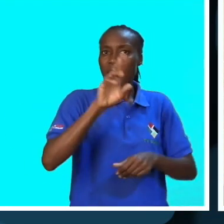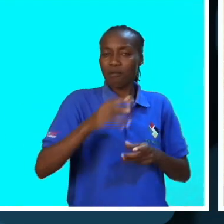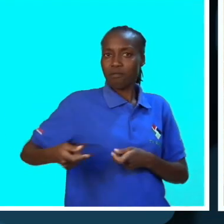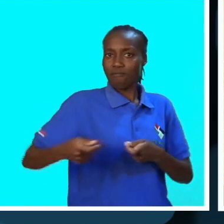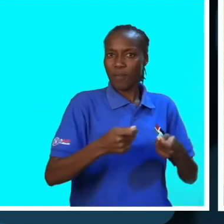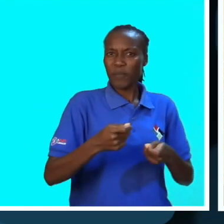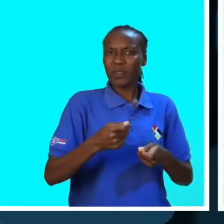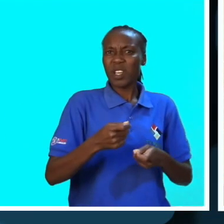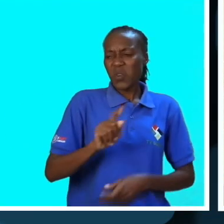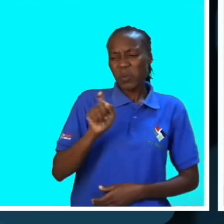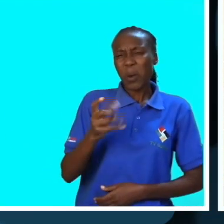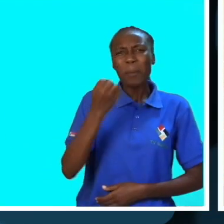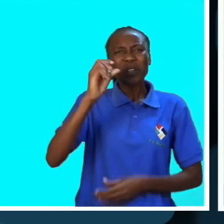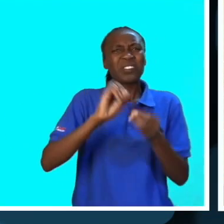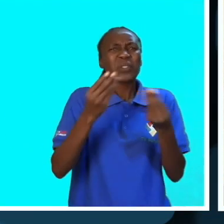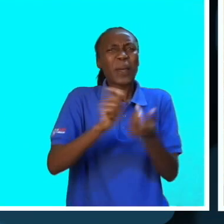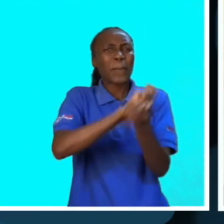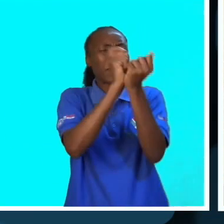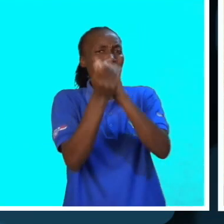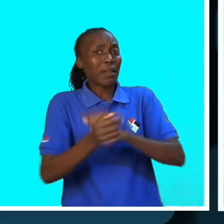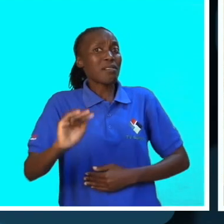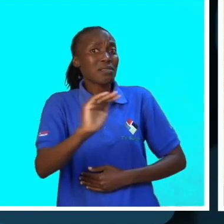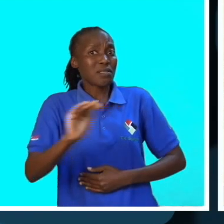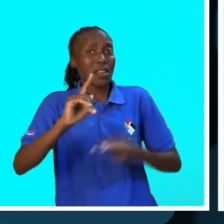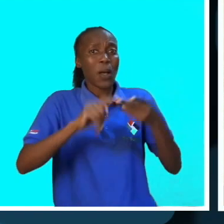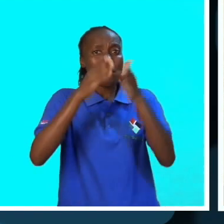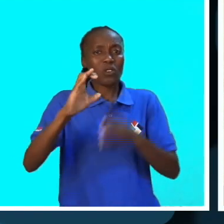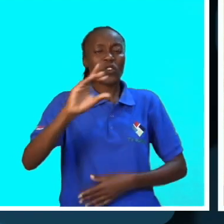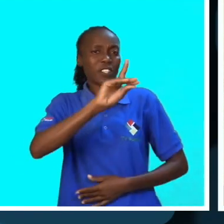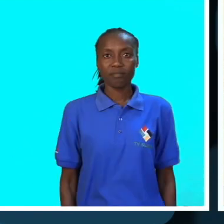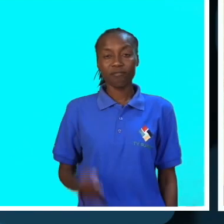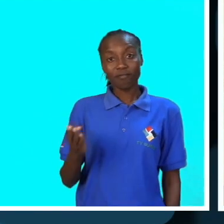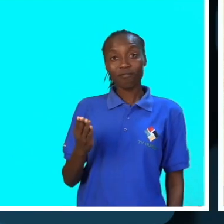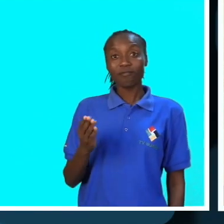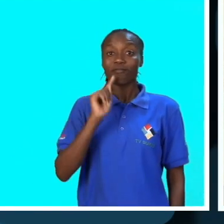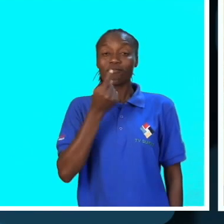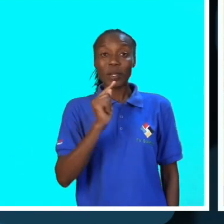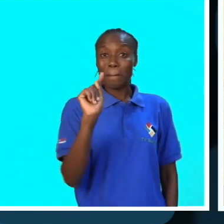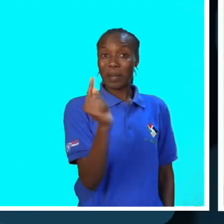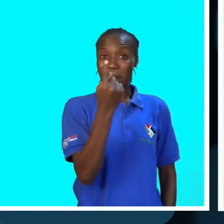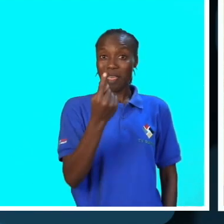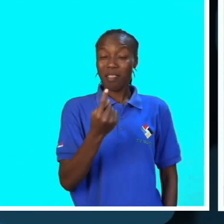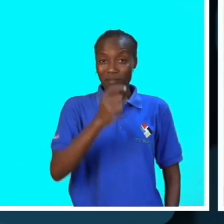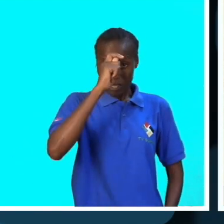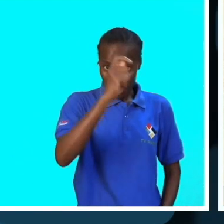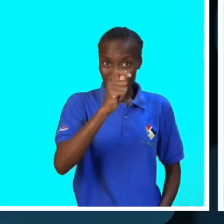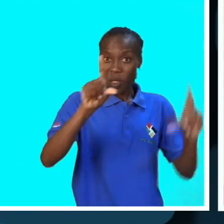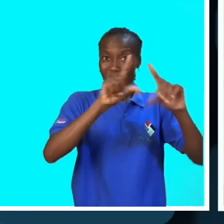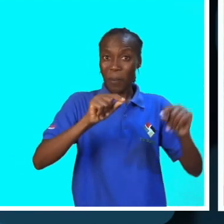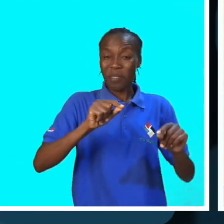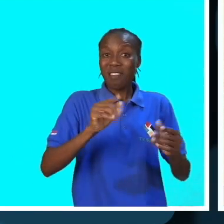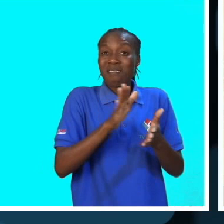o que acha que pode se mudar a nível da sociedade, das pessoas com deficiência? Primeiro é seguirmos aqui o nosso lema,